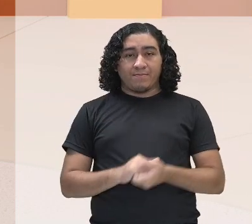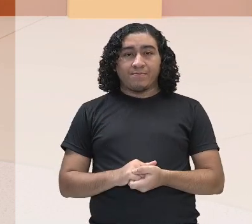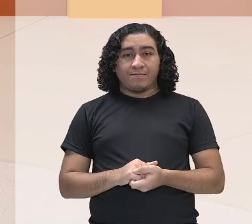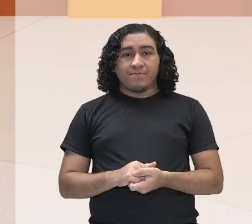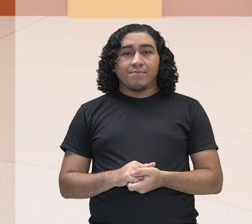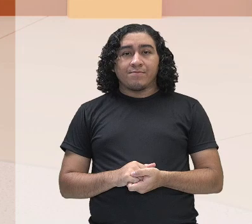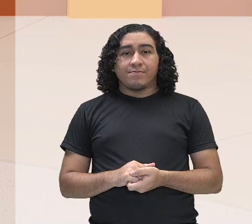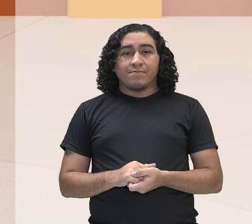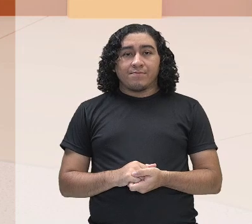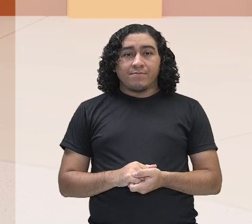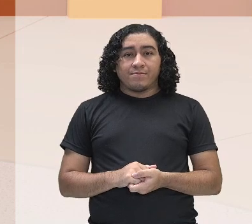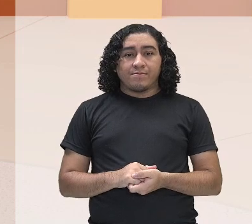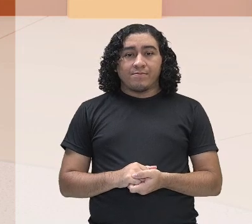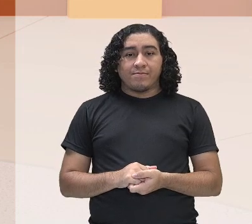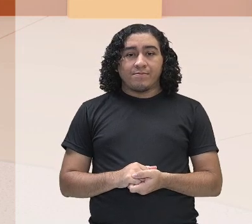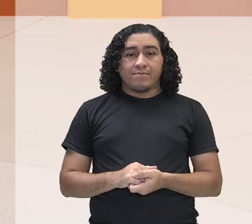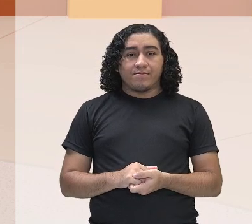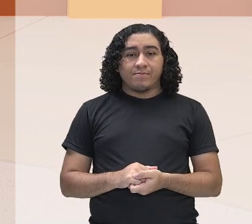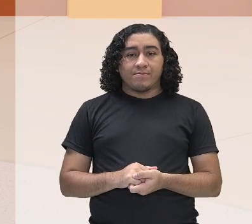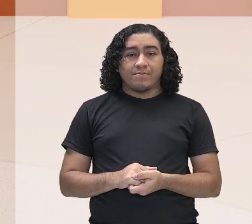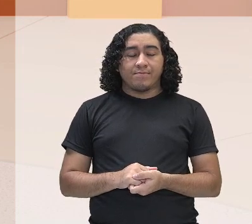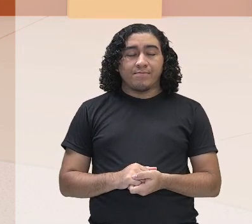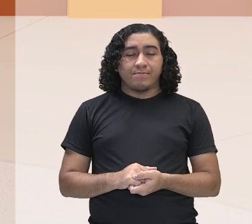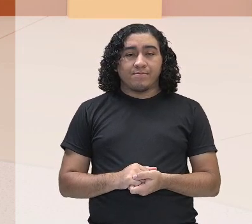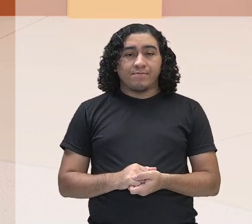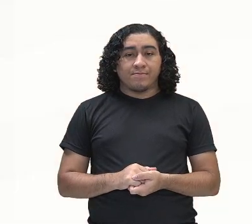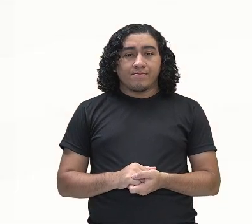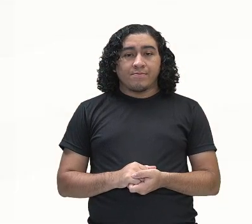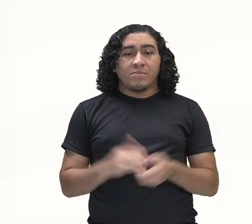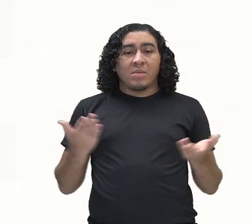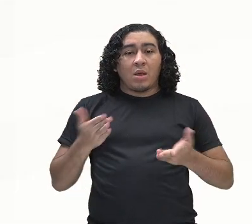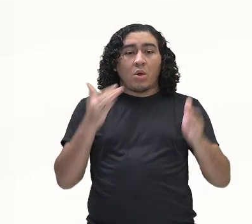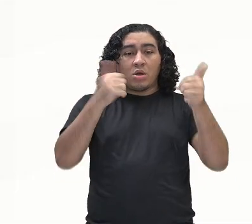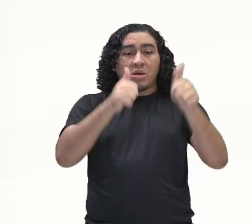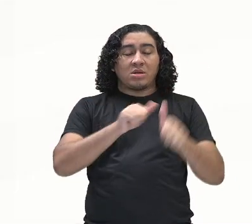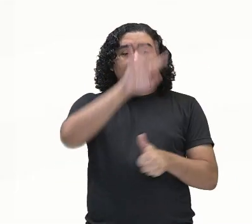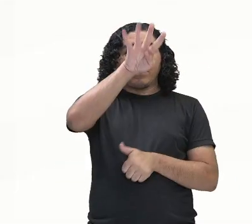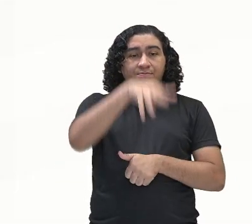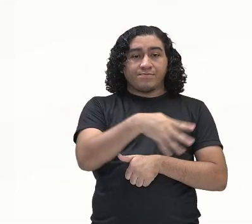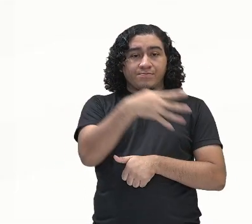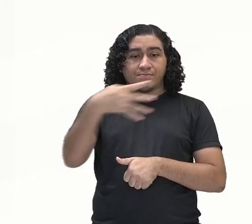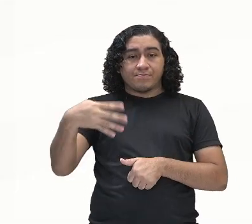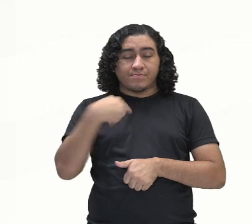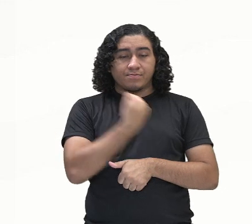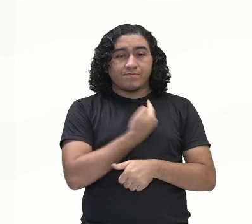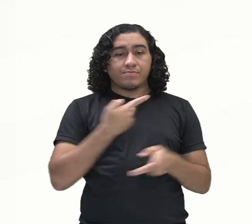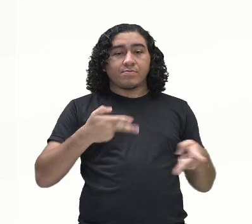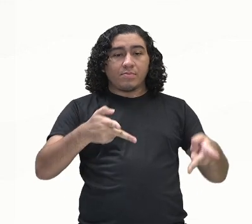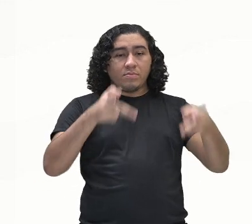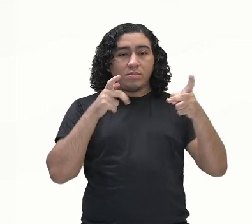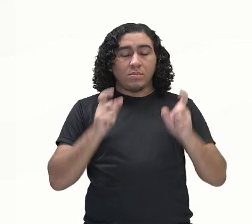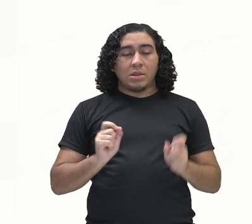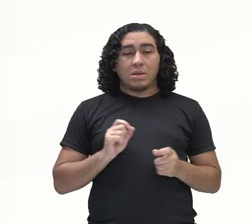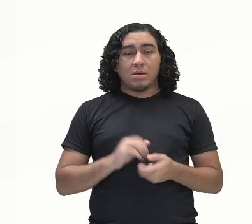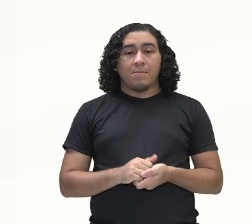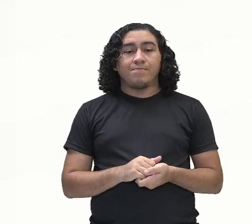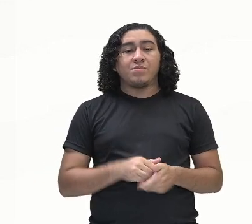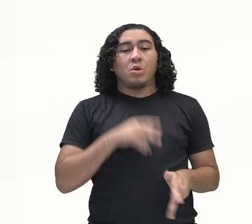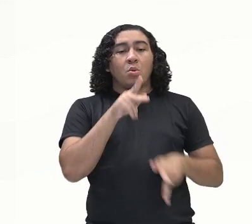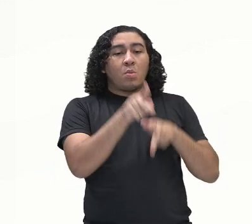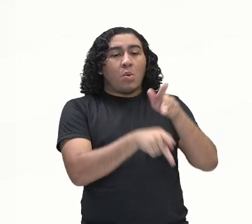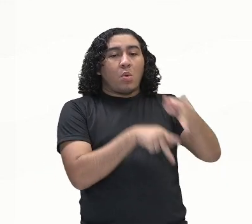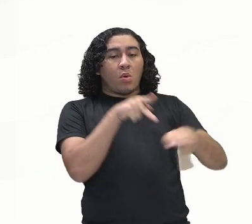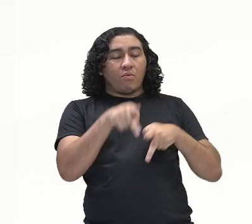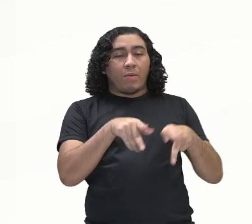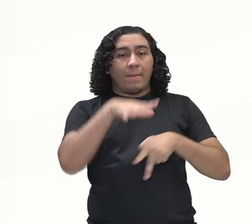expansão dessas cidades. Agora, a gente vai analisar uma tabelinha e aí a gente vai observar a população aqui